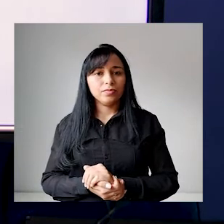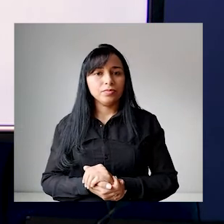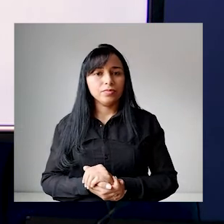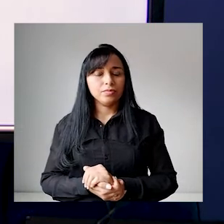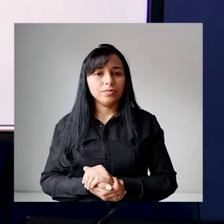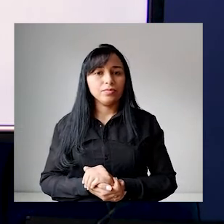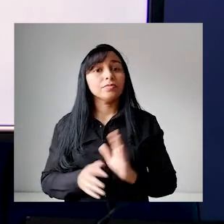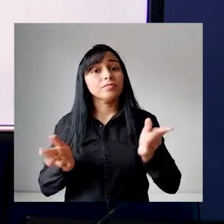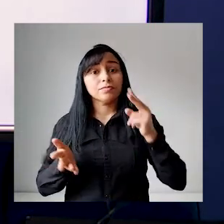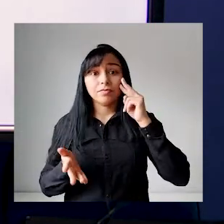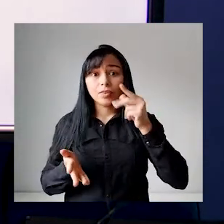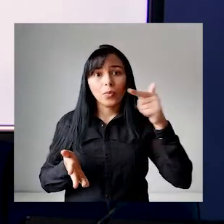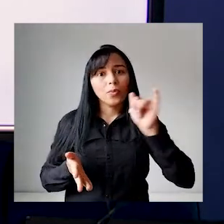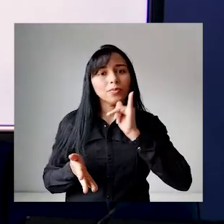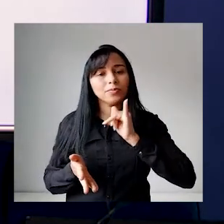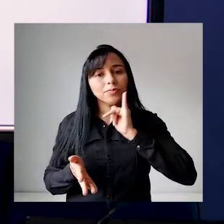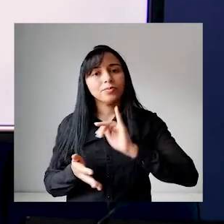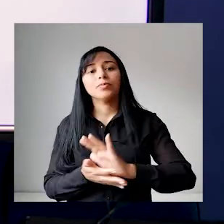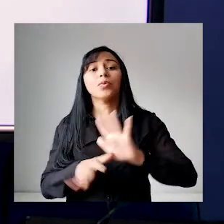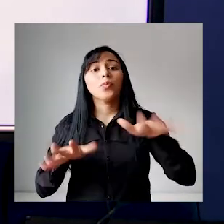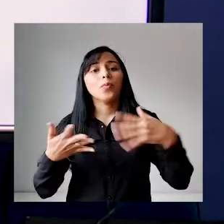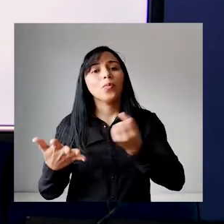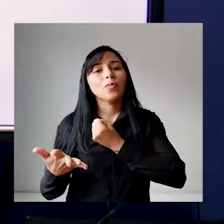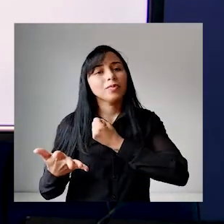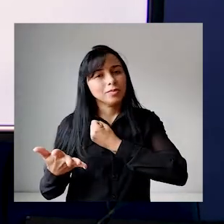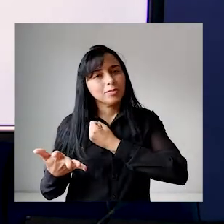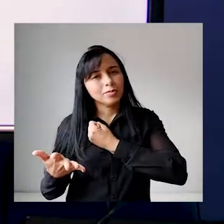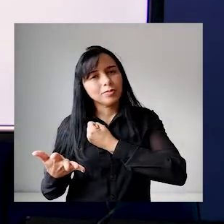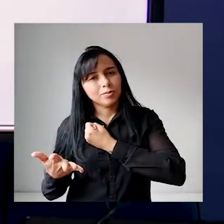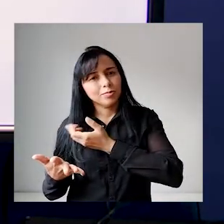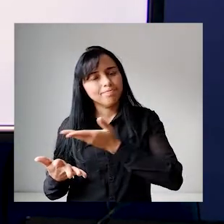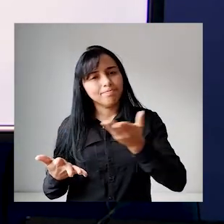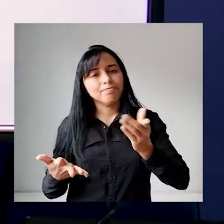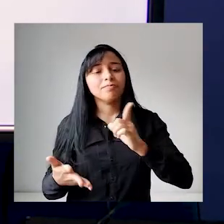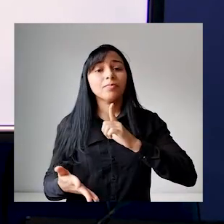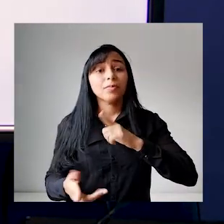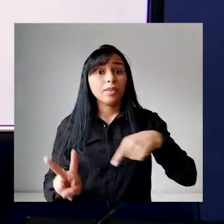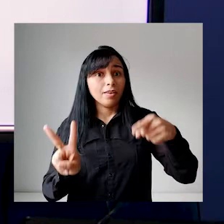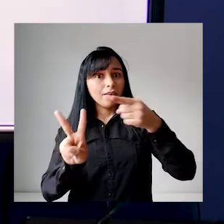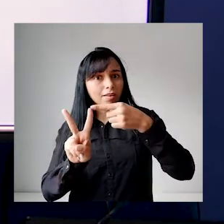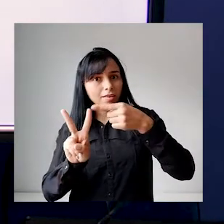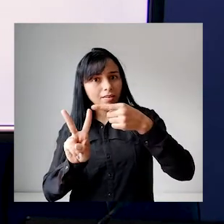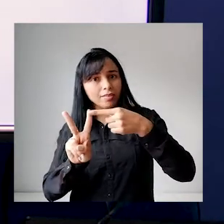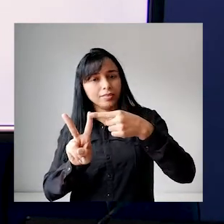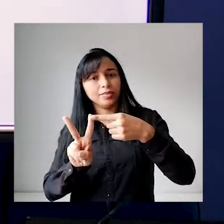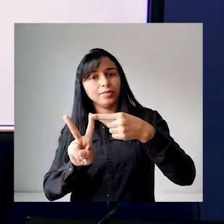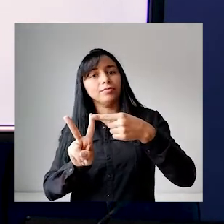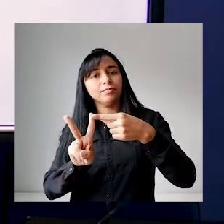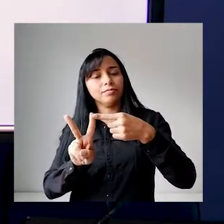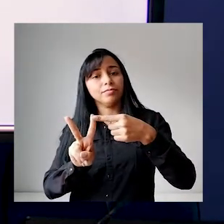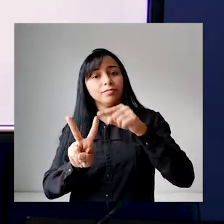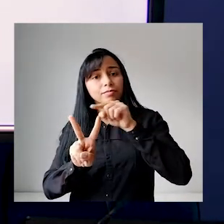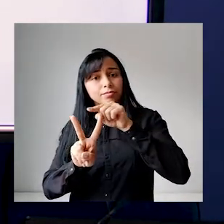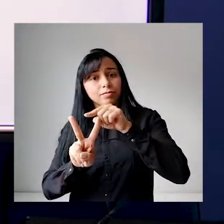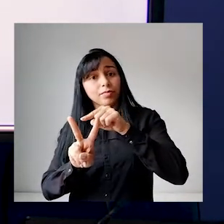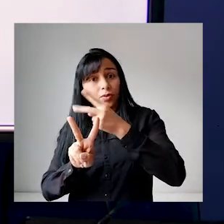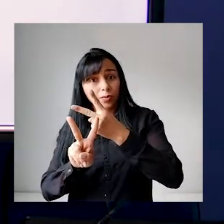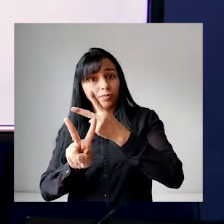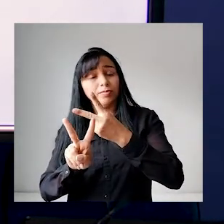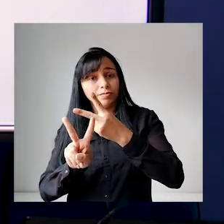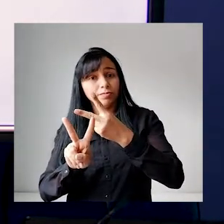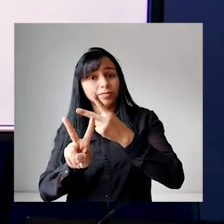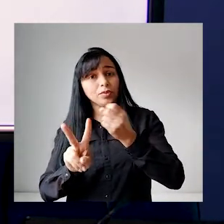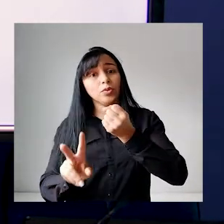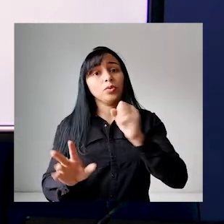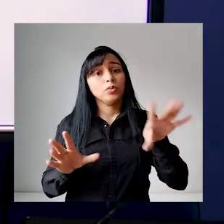Vamos aqui para mais um exemplo. Quais dos números a seguir tem raiz quadrada definida no conjunto dos